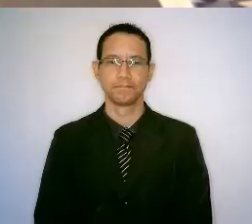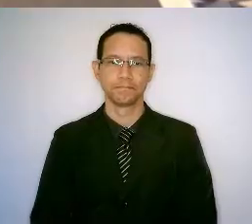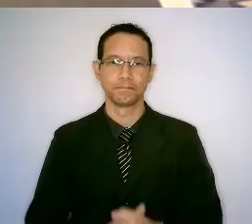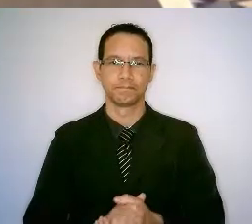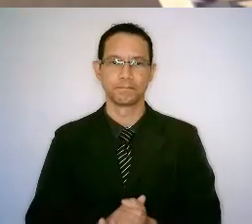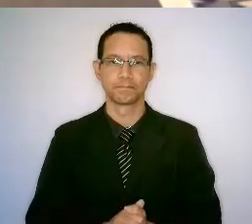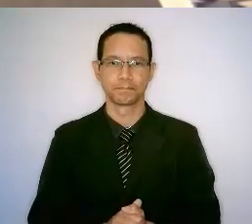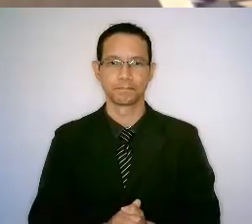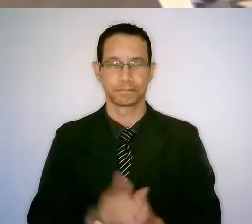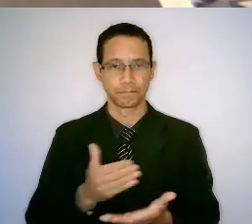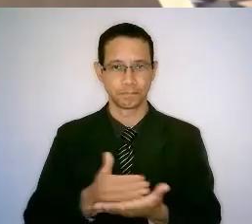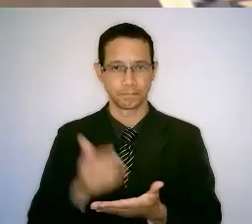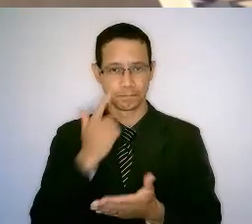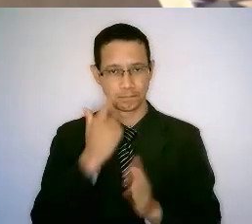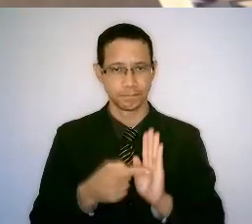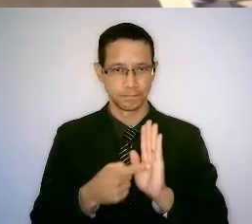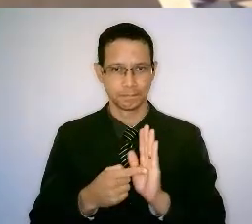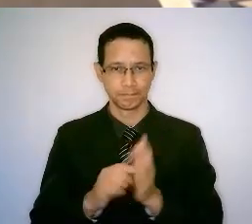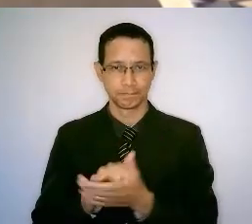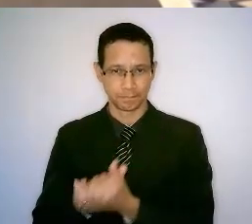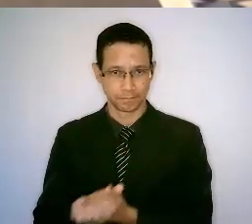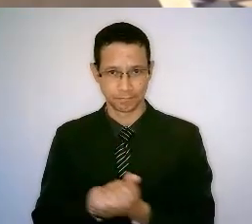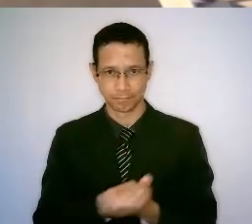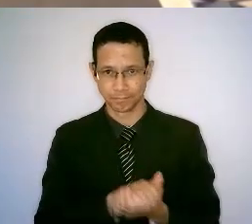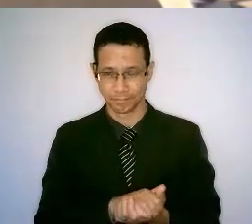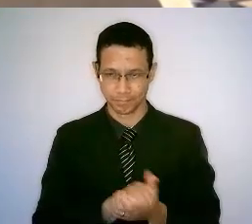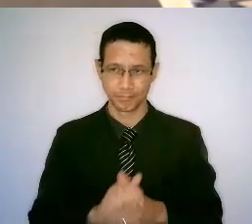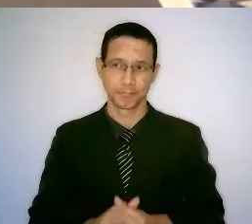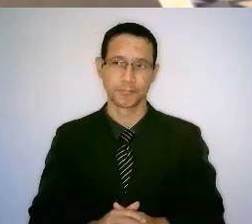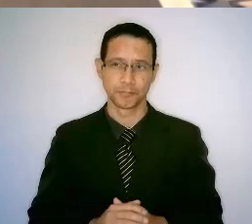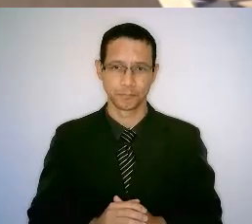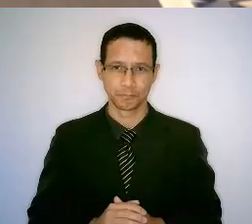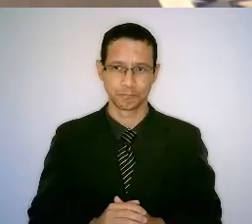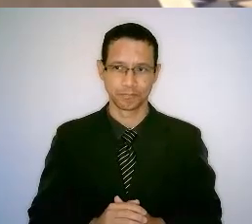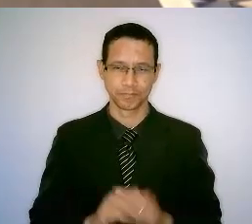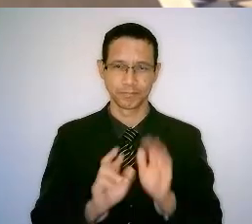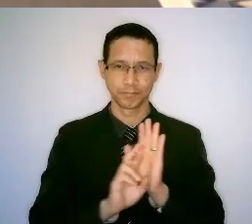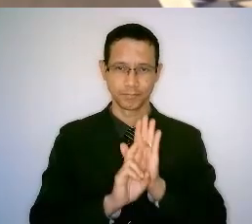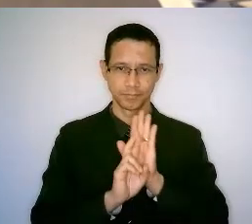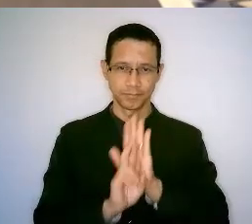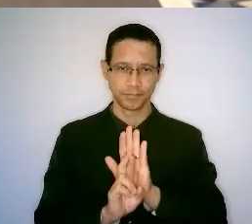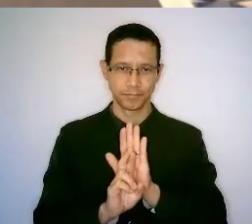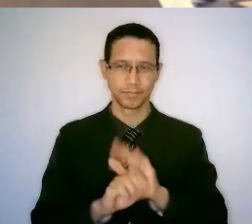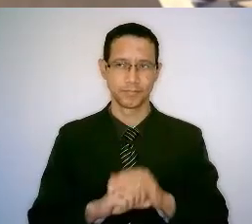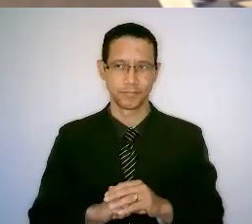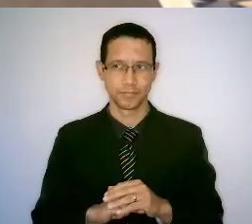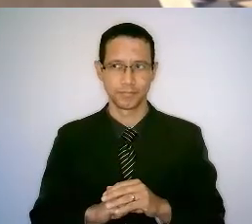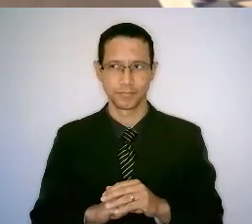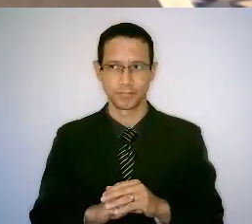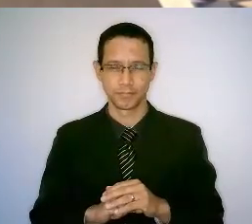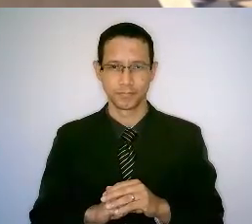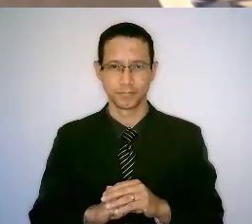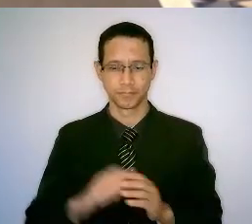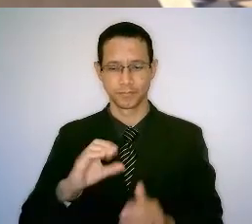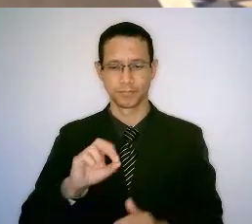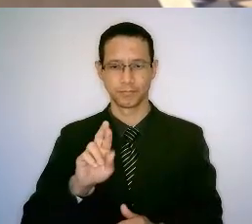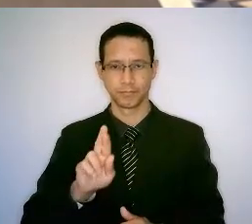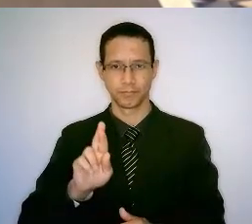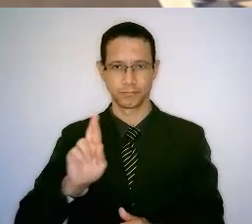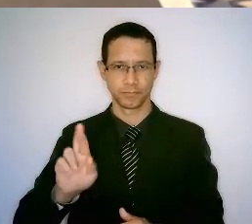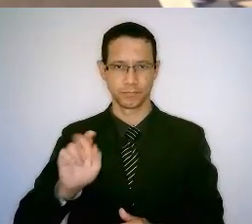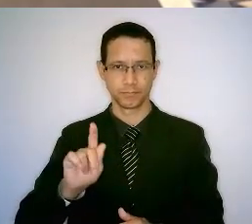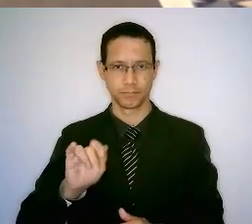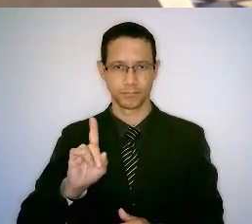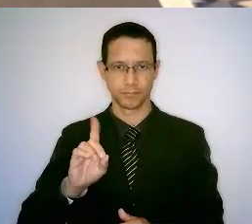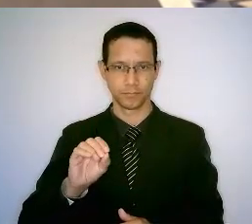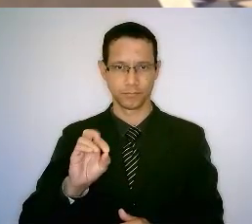Inicialmente, apresento minhas saudações em nome do Juiz Auxiliar da Corregedoria Nacional de Justiça, desembargador Fábio